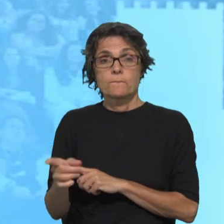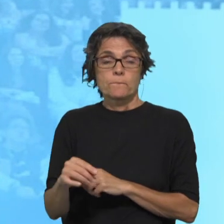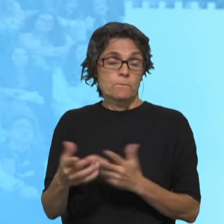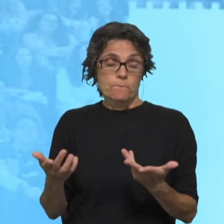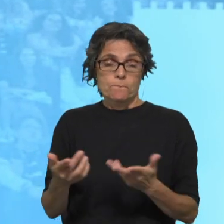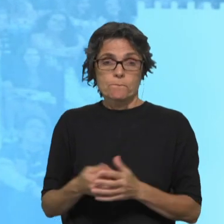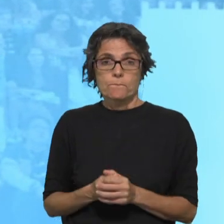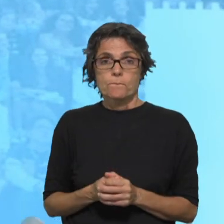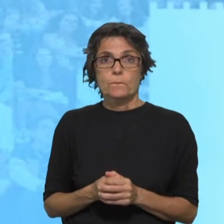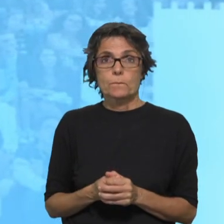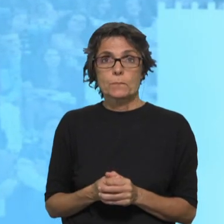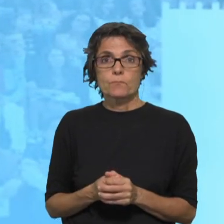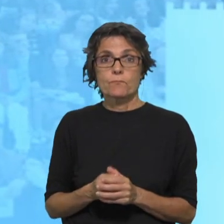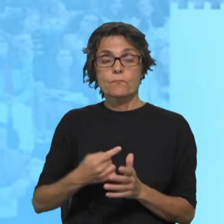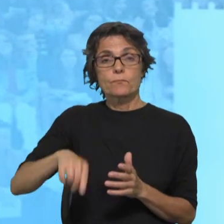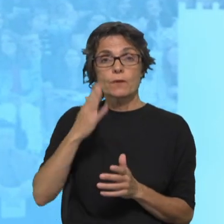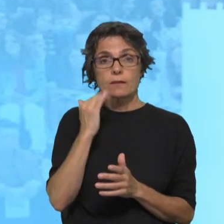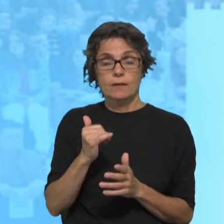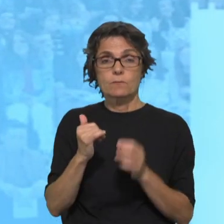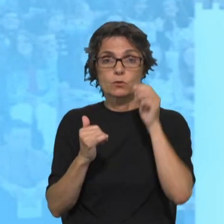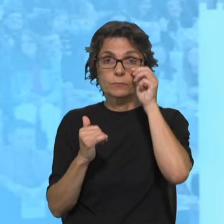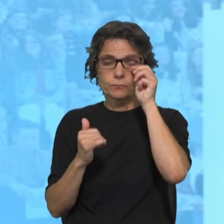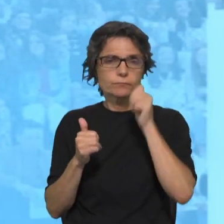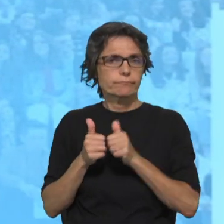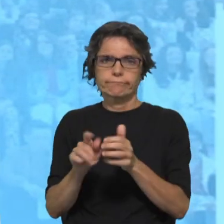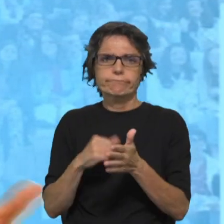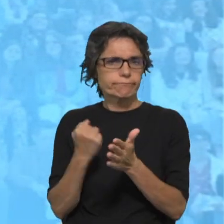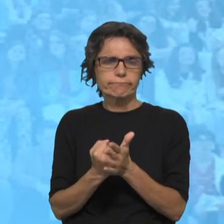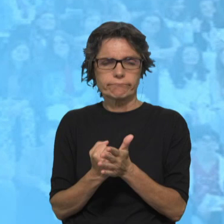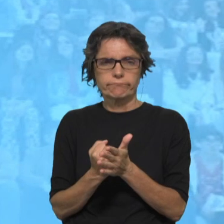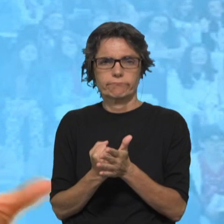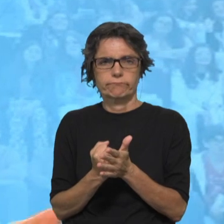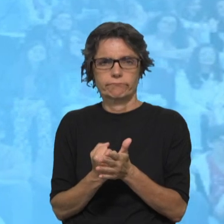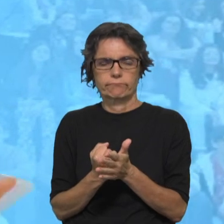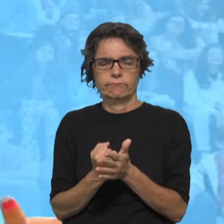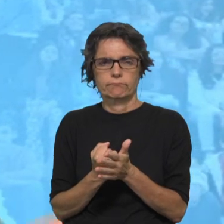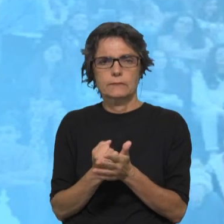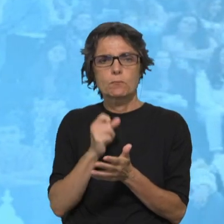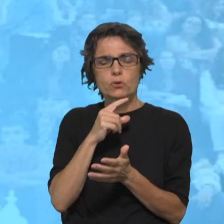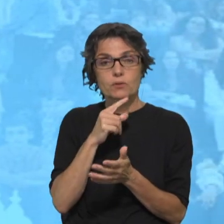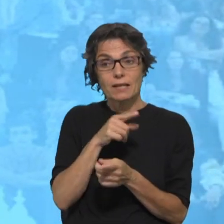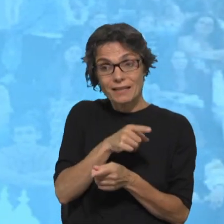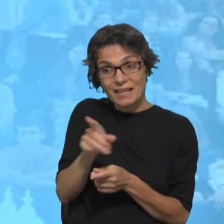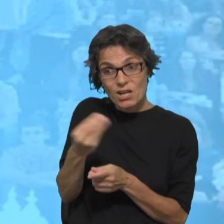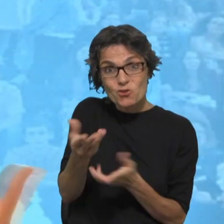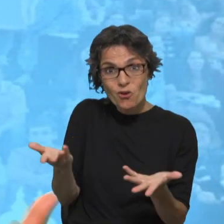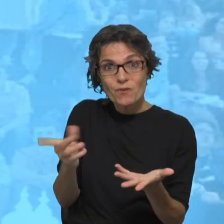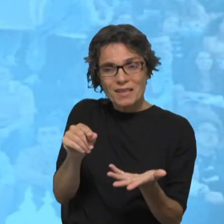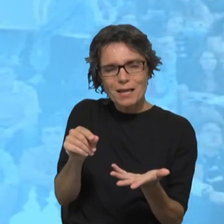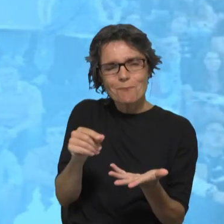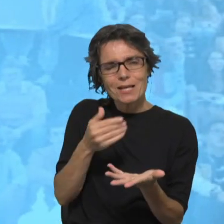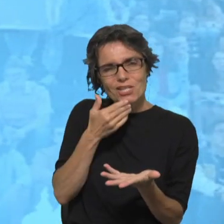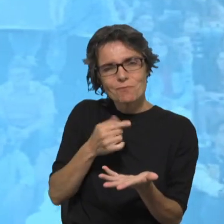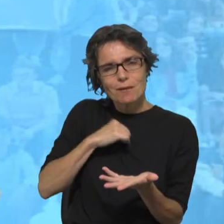espiritanos, e que nós tentamos acompanhar e que também permitir que vivencie este